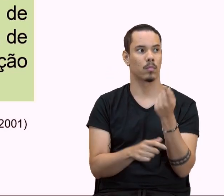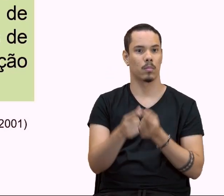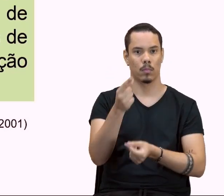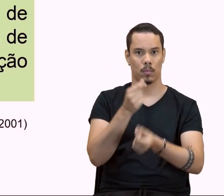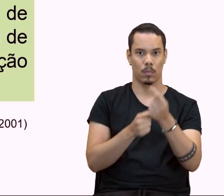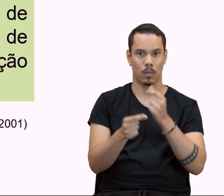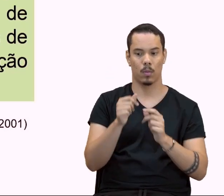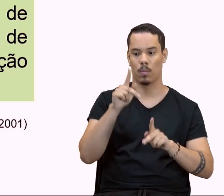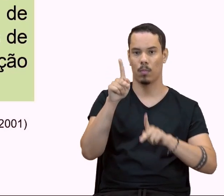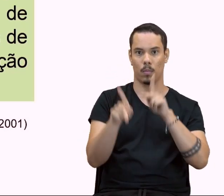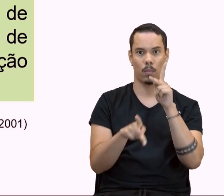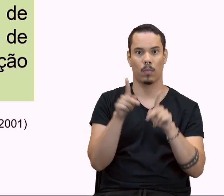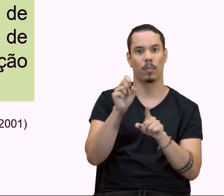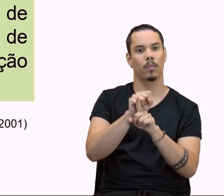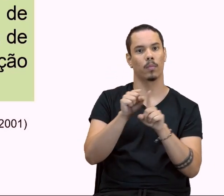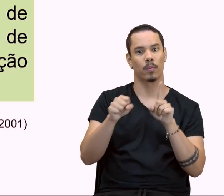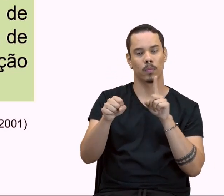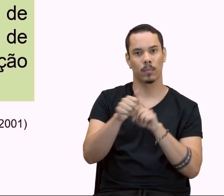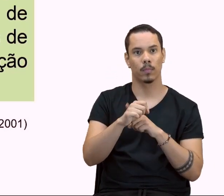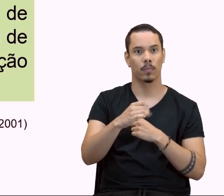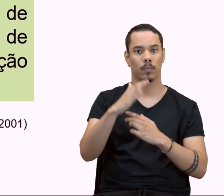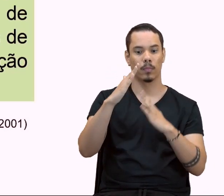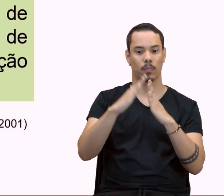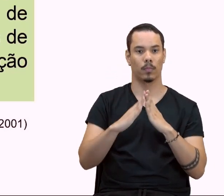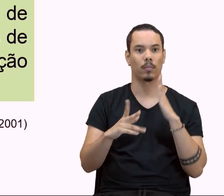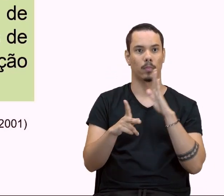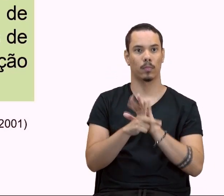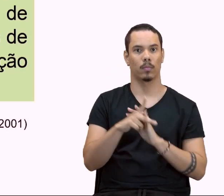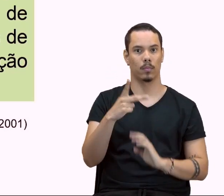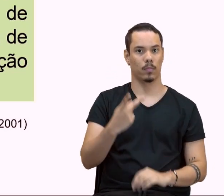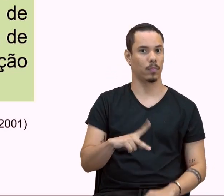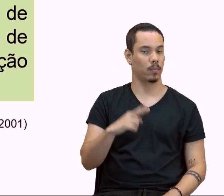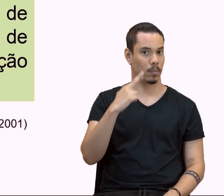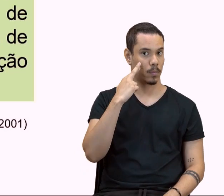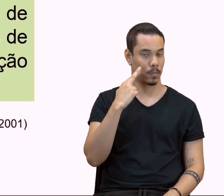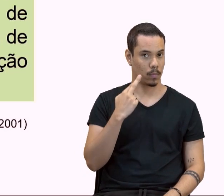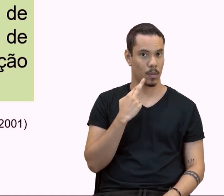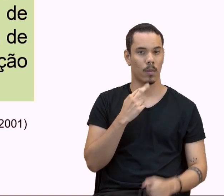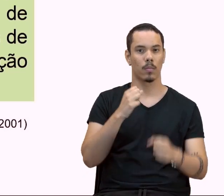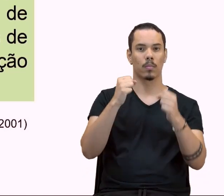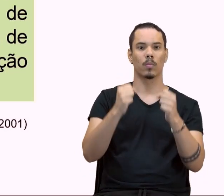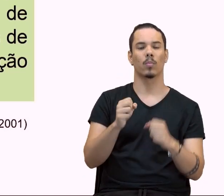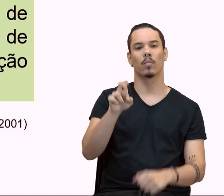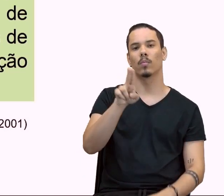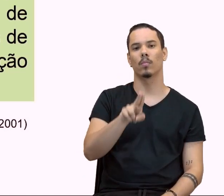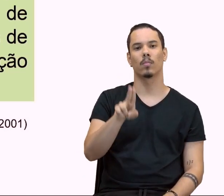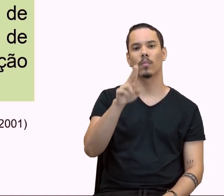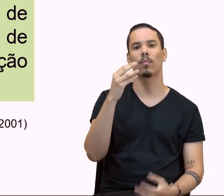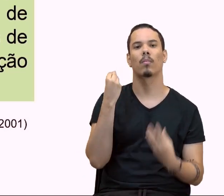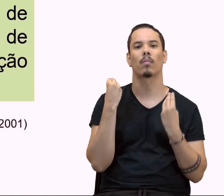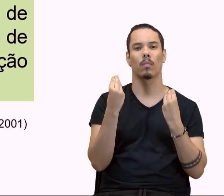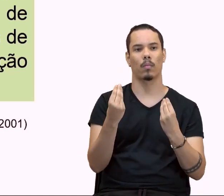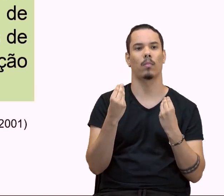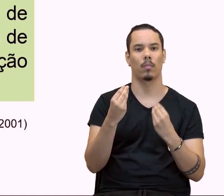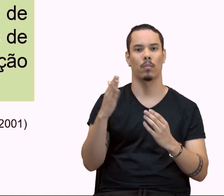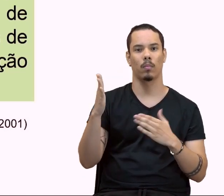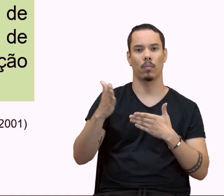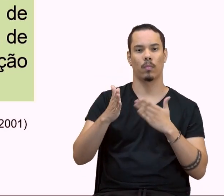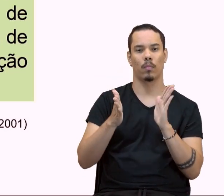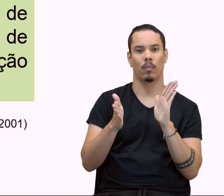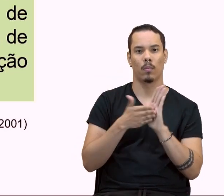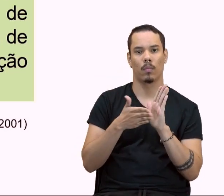sociedades residentes no nosso estado de Rondônia. E deveriam ser usadas para a proposição de